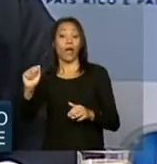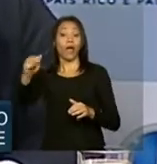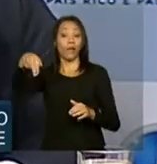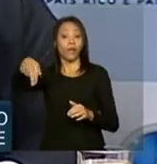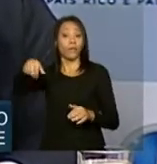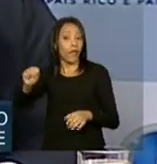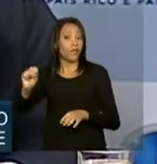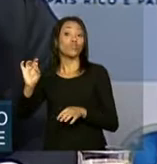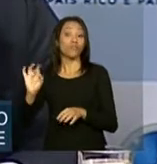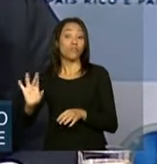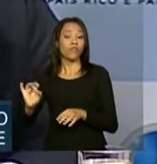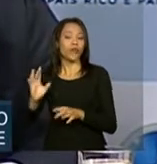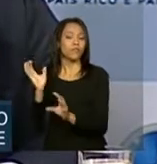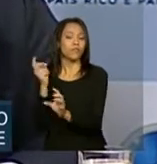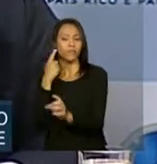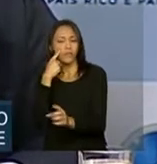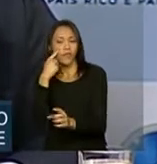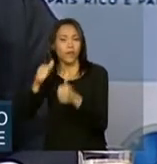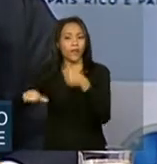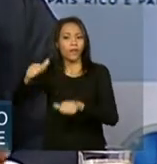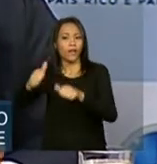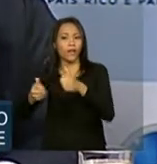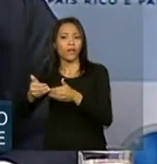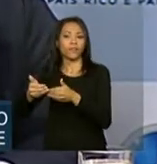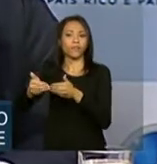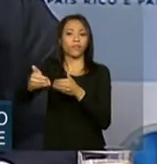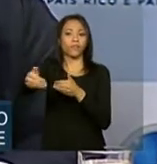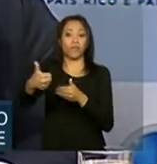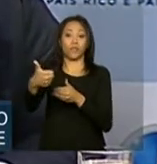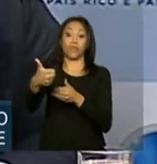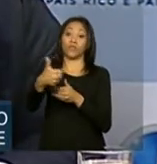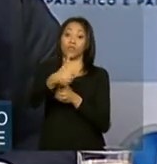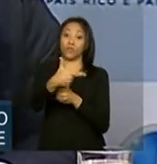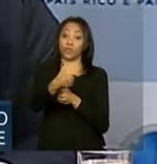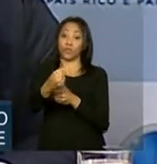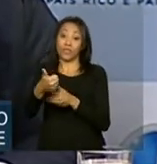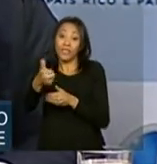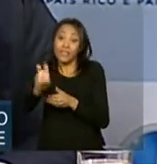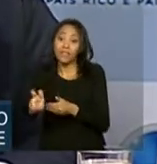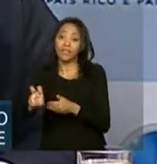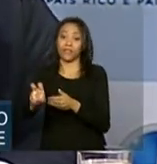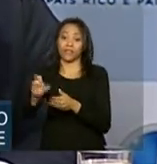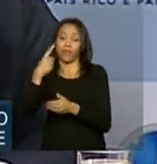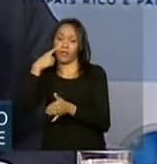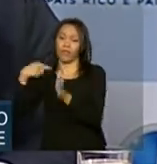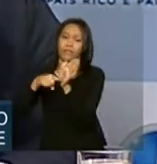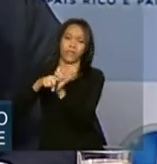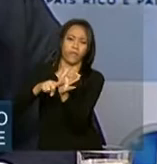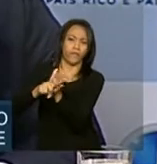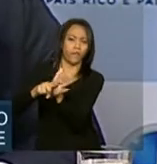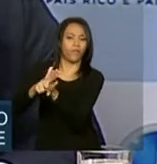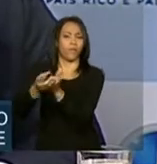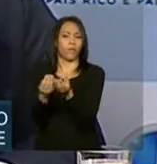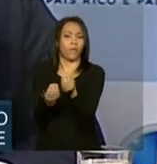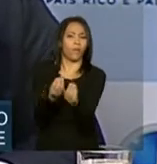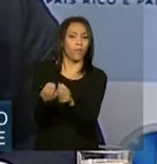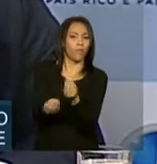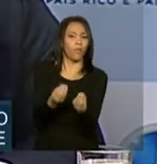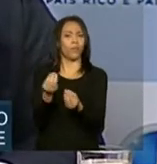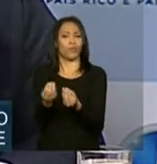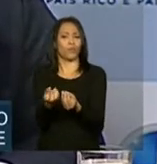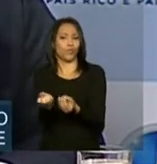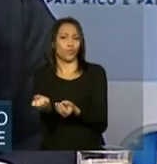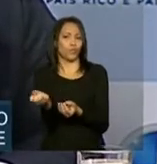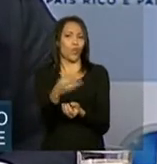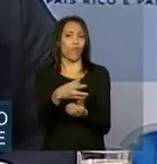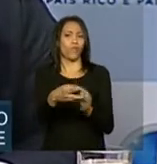isso em 2015. O procedimento de aferição do impacto, né, do novo